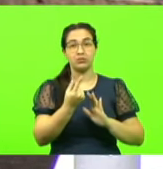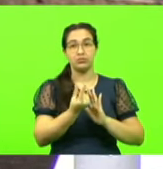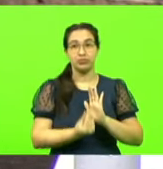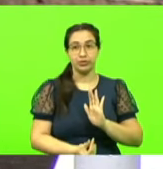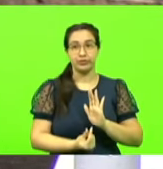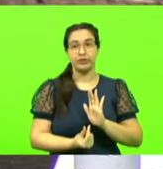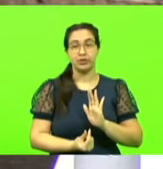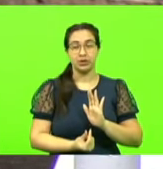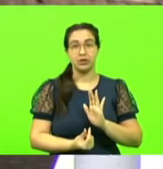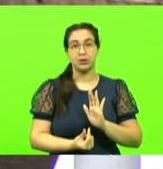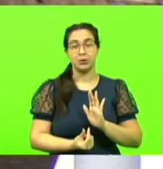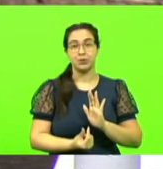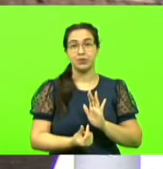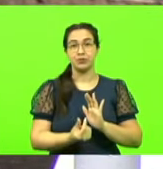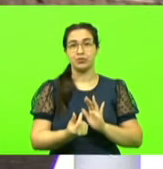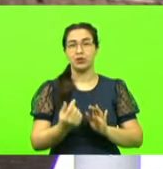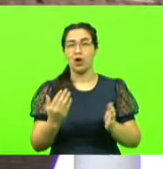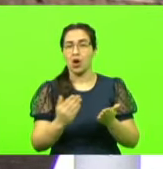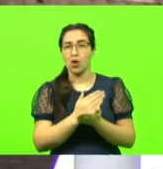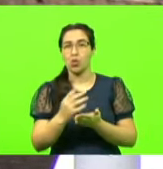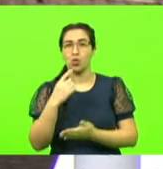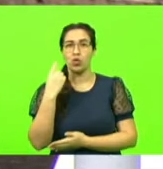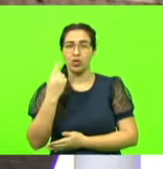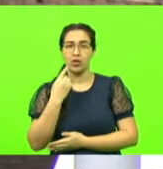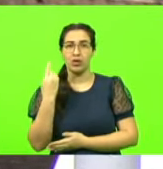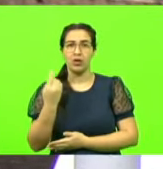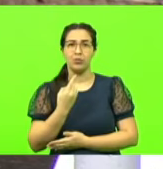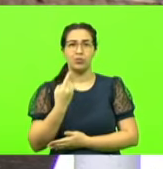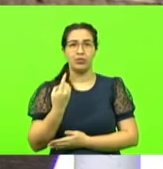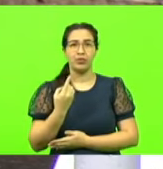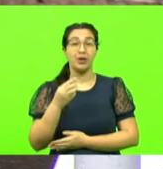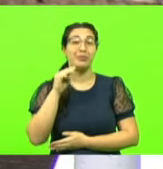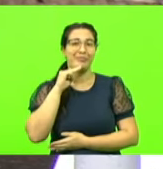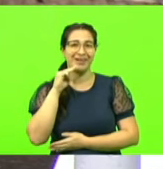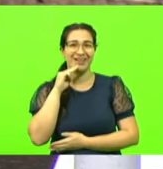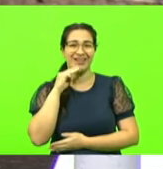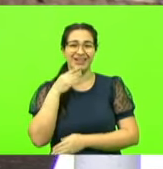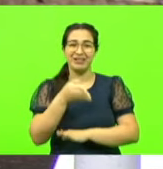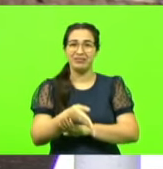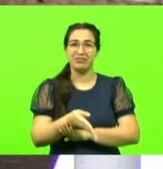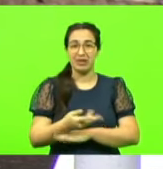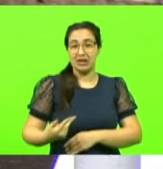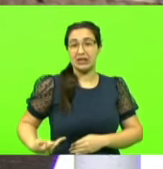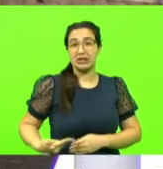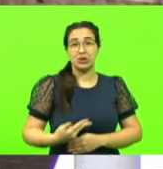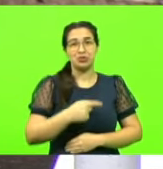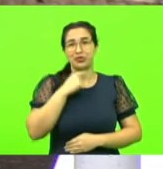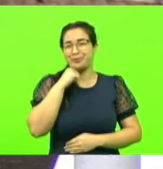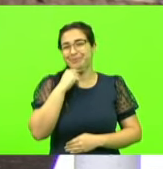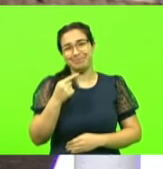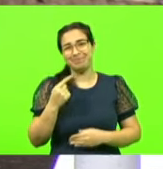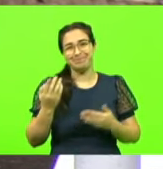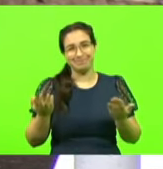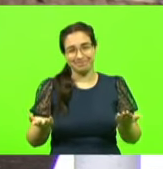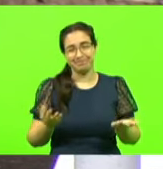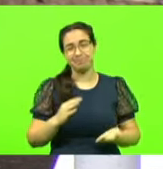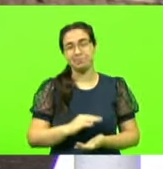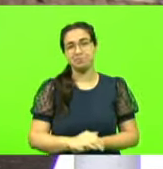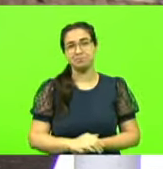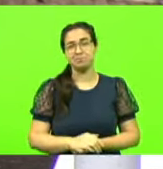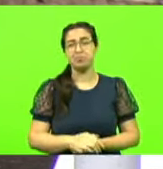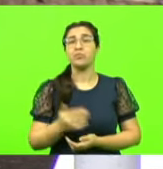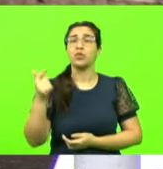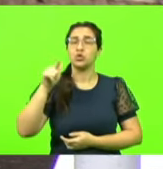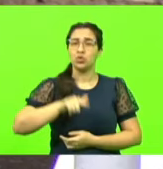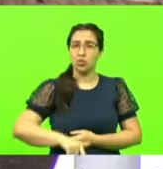que passou por uma cirurgia e não está podendo frequentar. Mas reafirmar, senhor